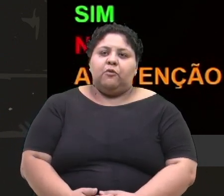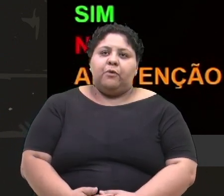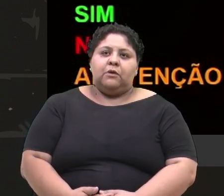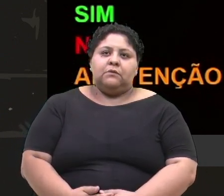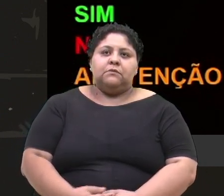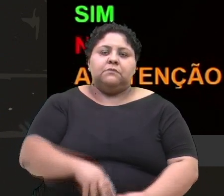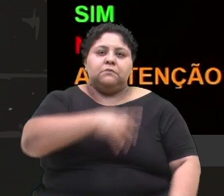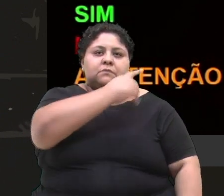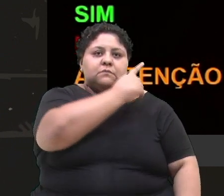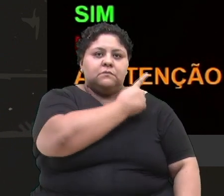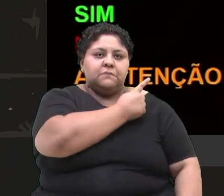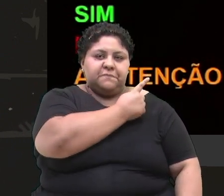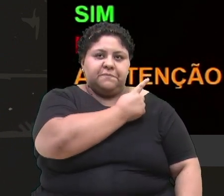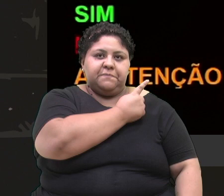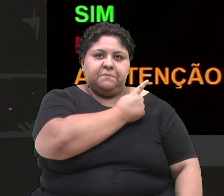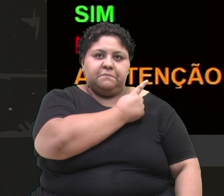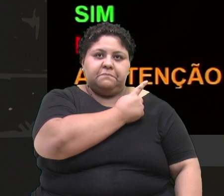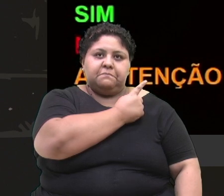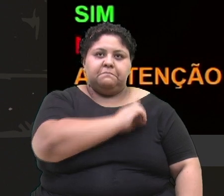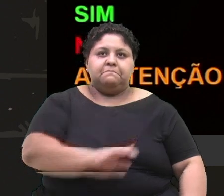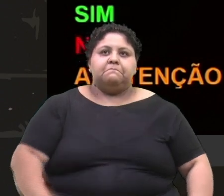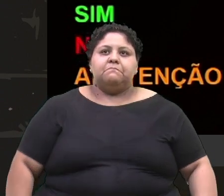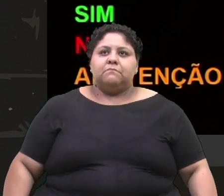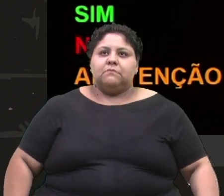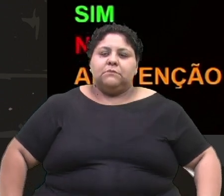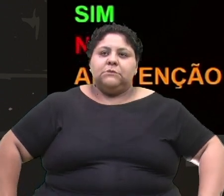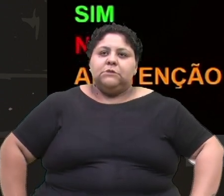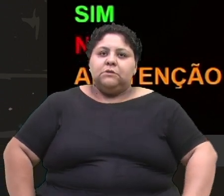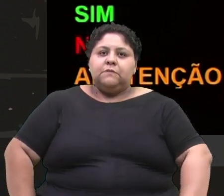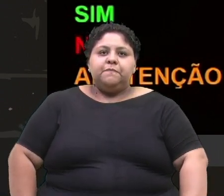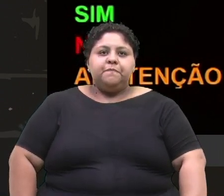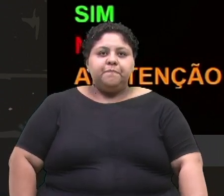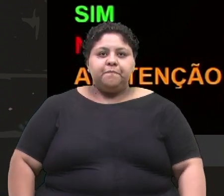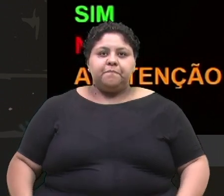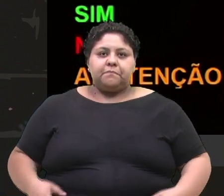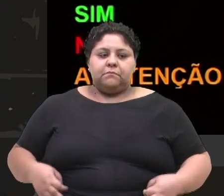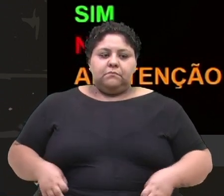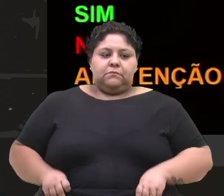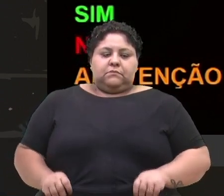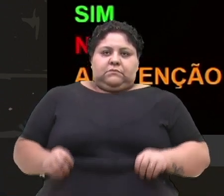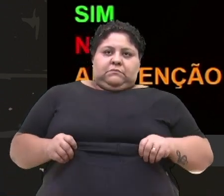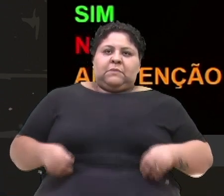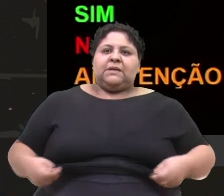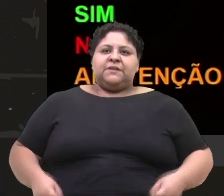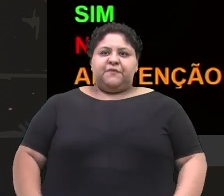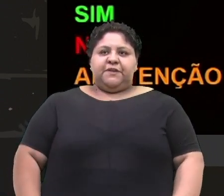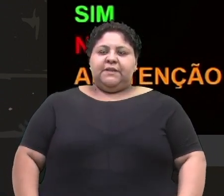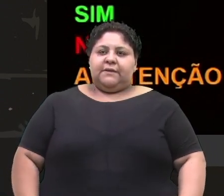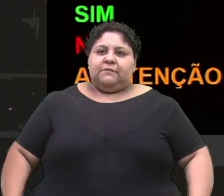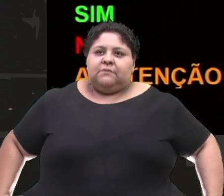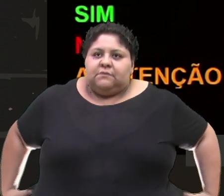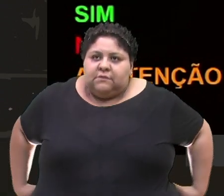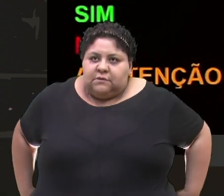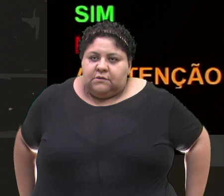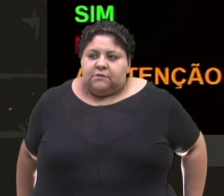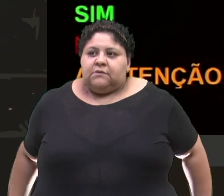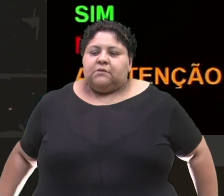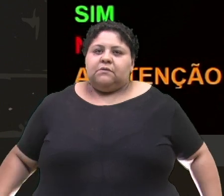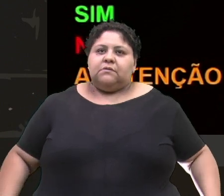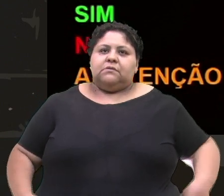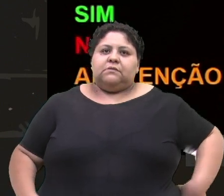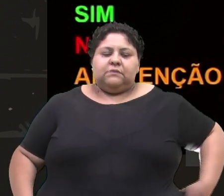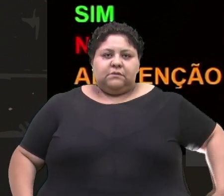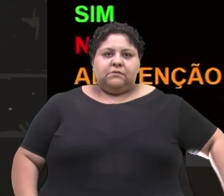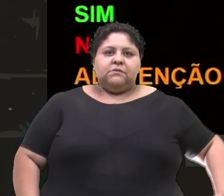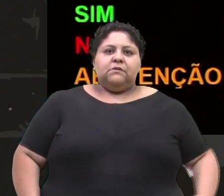Fantinel vota sim. Vereador Meneguzzi Voto sim, presidente. Vereador Meneguzzi Meneguzzi vota sim. Renato